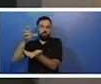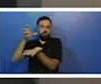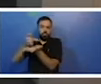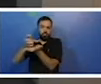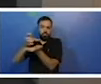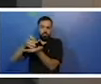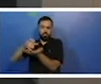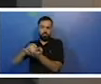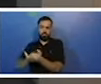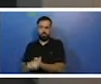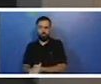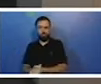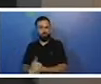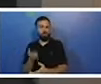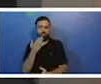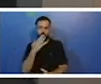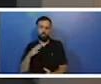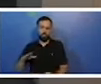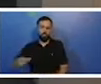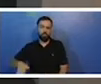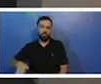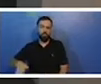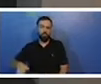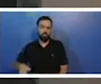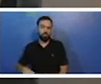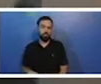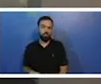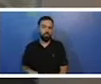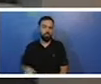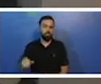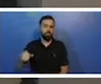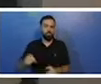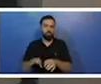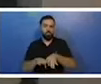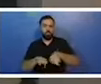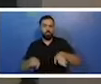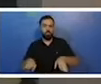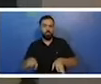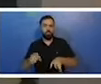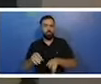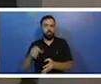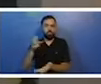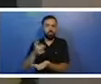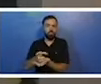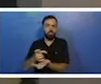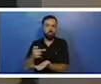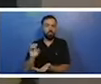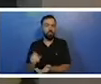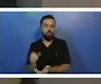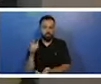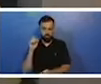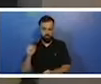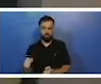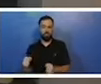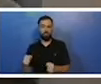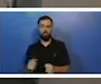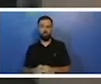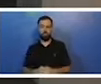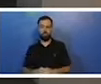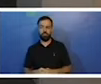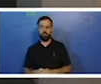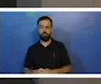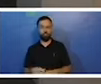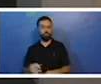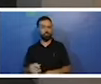dificultar um pouco mas se a criança menor de recreação monte já conseguindo pode colocar no chão não tem problema tá mas eu coloquei